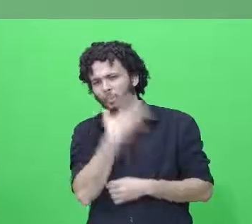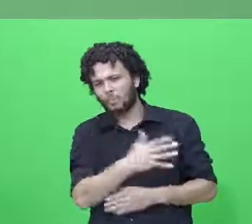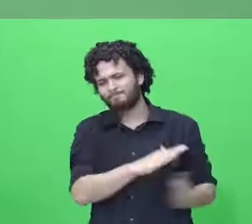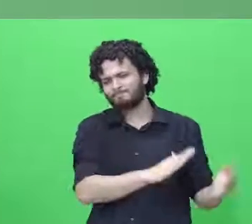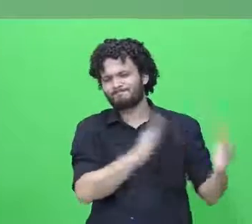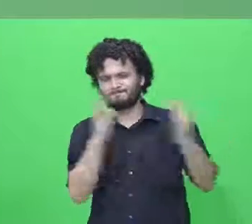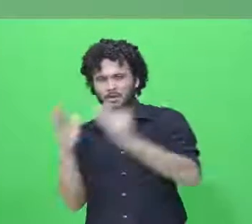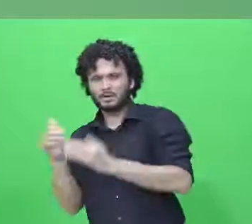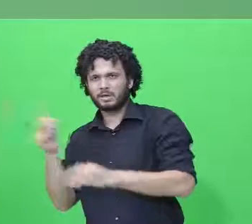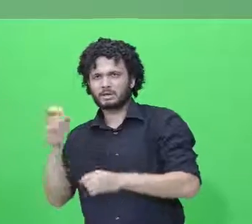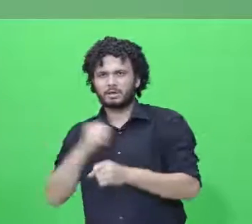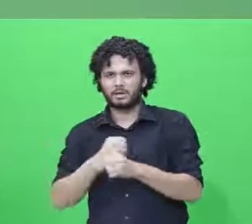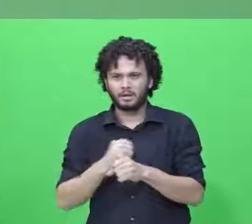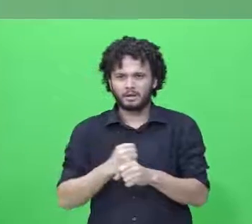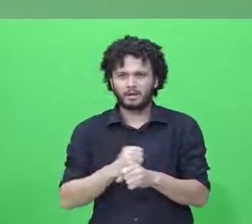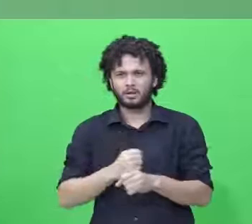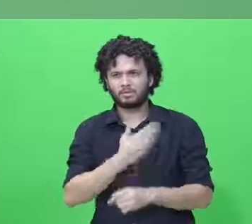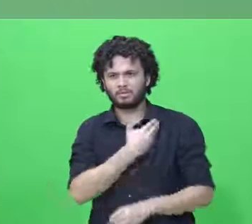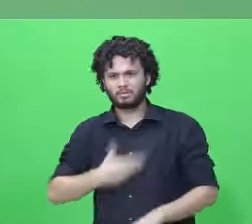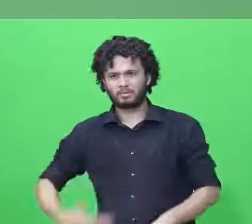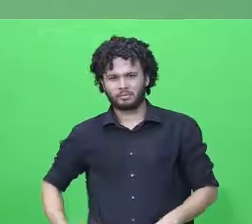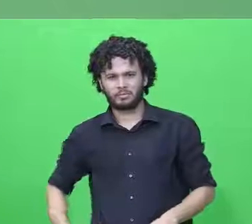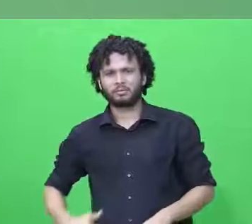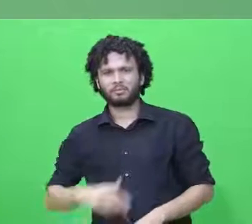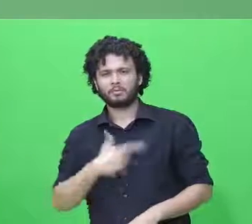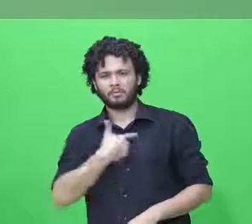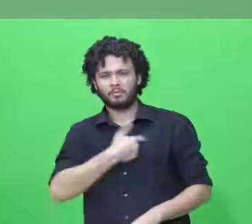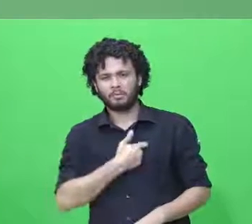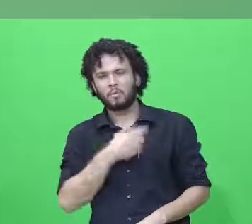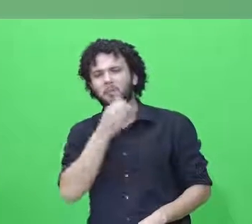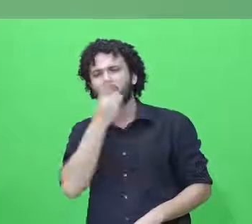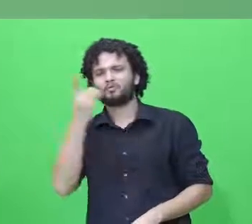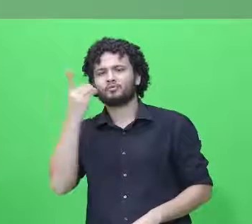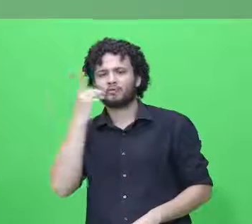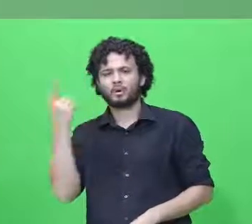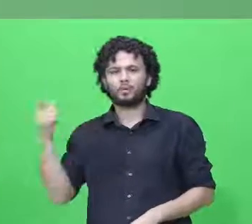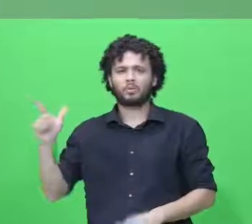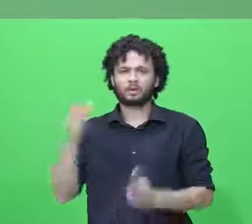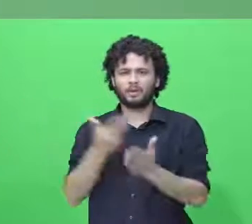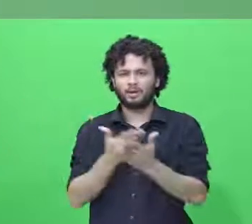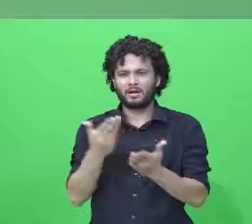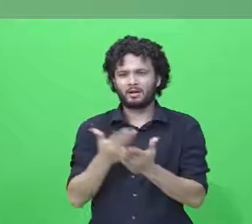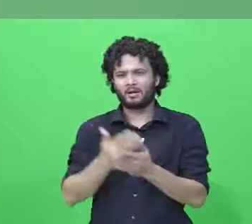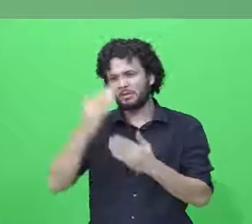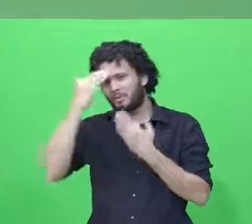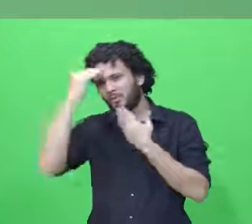15 anos do governo varguista. Um bom dia a todos e até a nossa próxima aula. Obrigada.